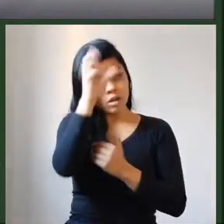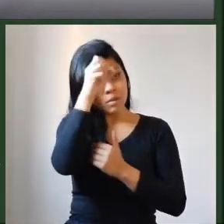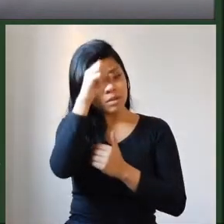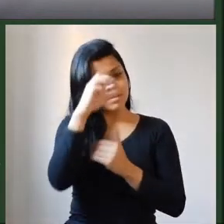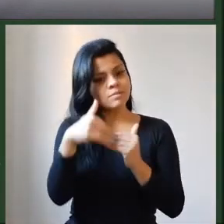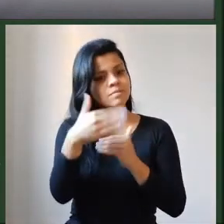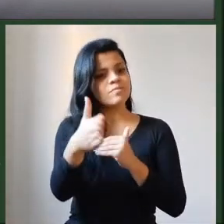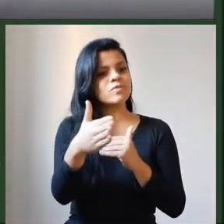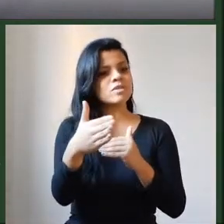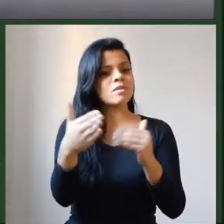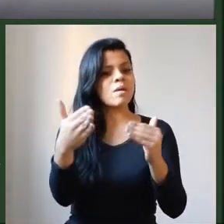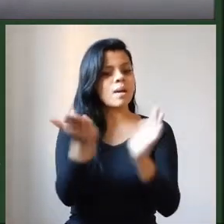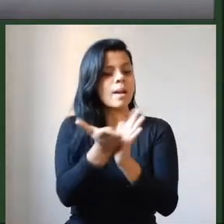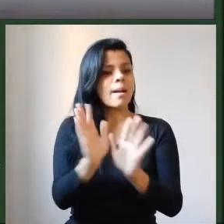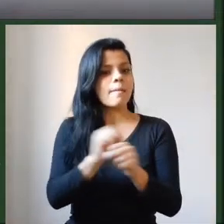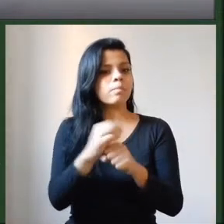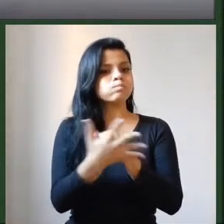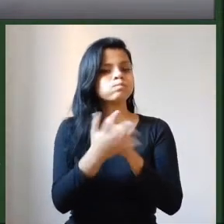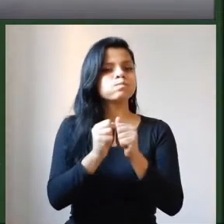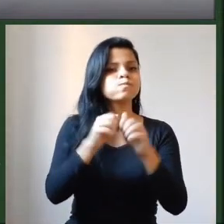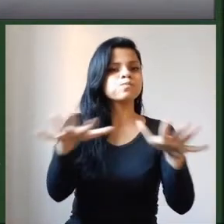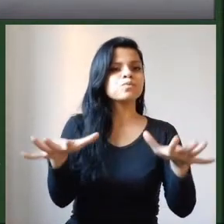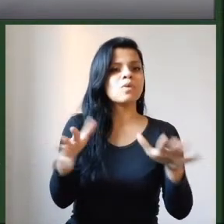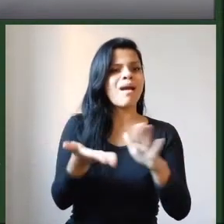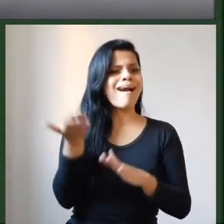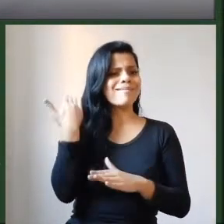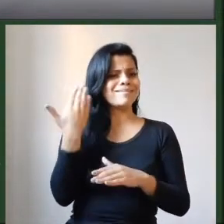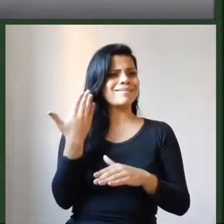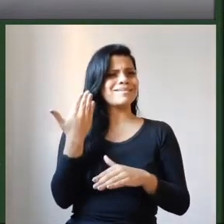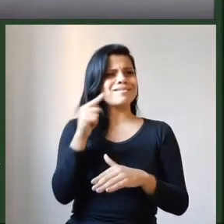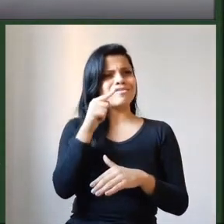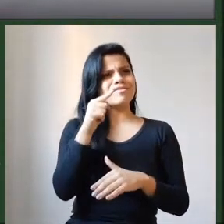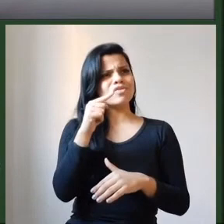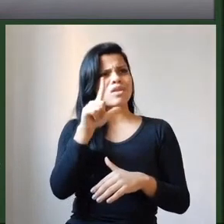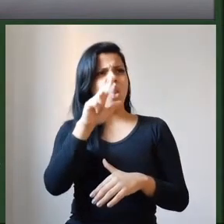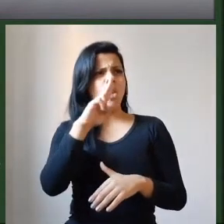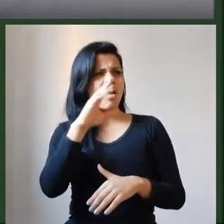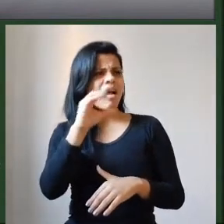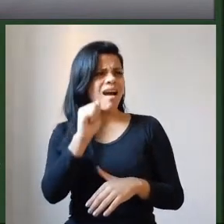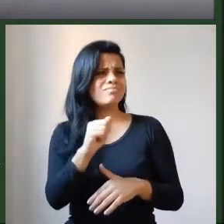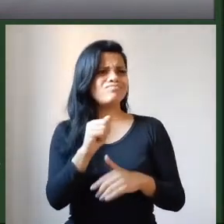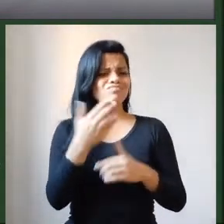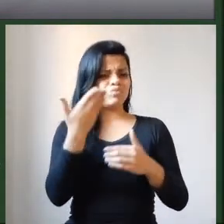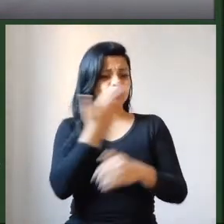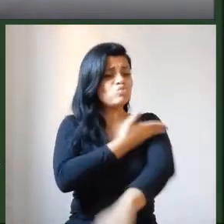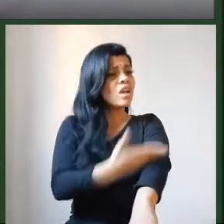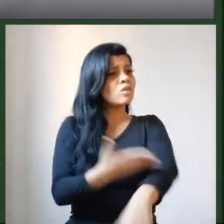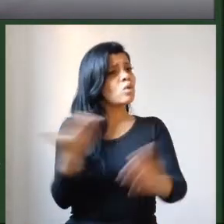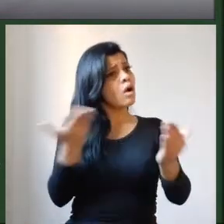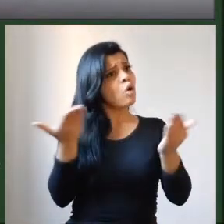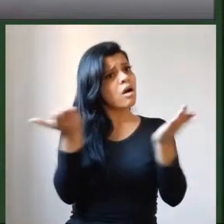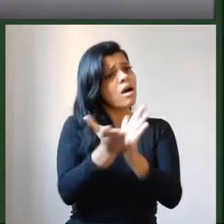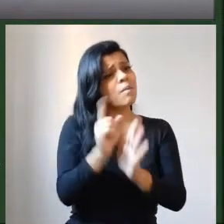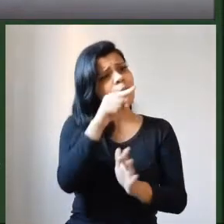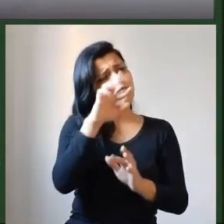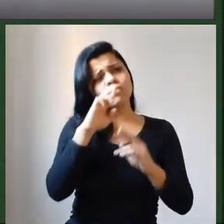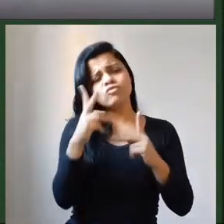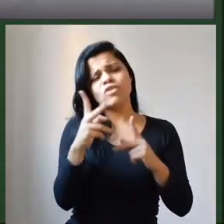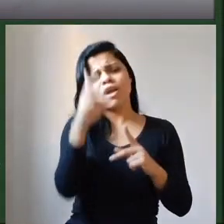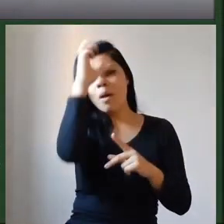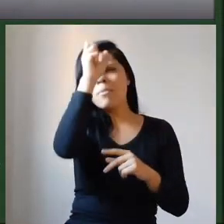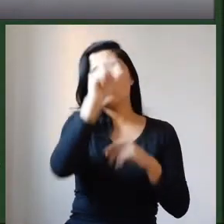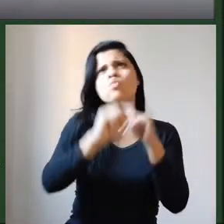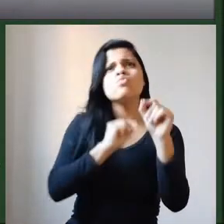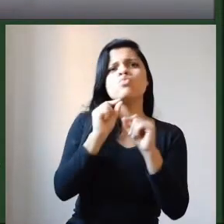3, 4 meses atrás, antes dessa pandemia chegar aqui no país? O que você acha que você aprendeu com essa situação,